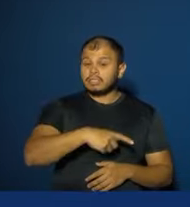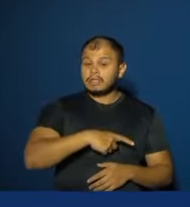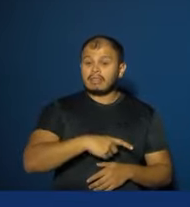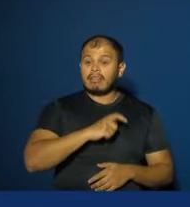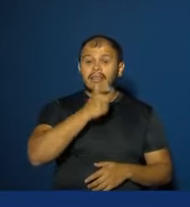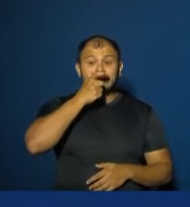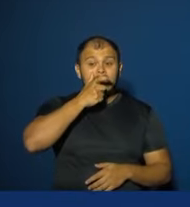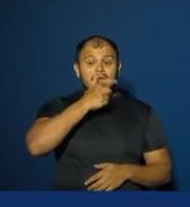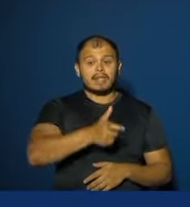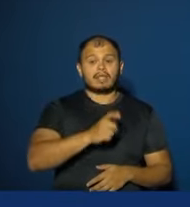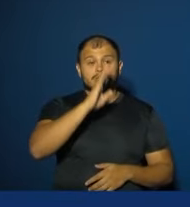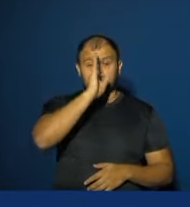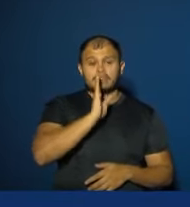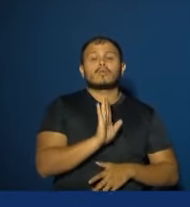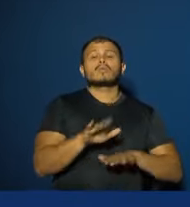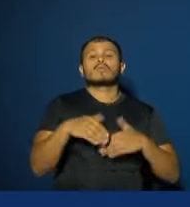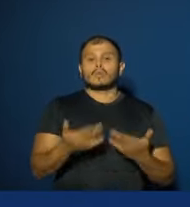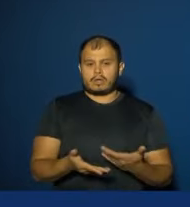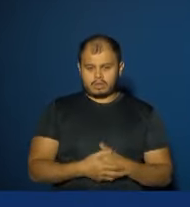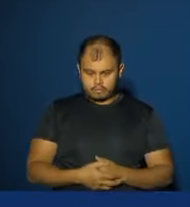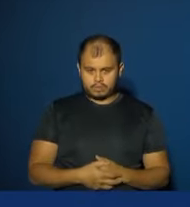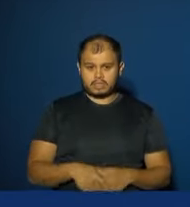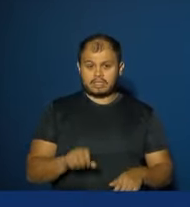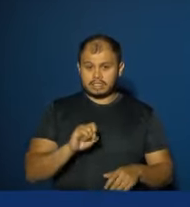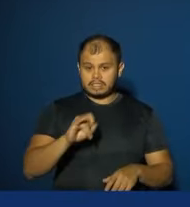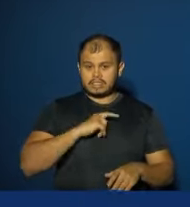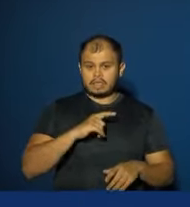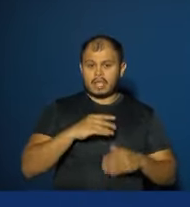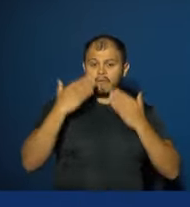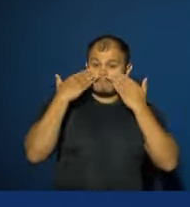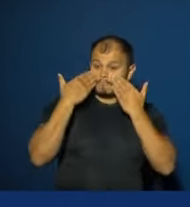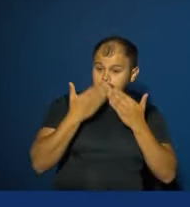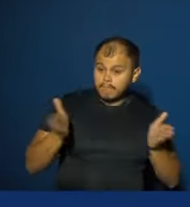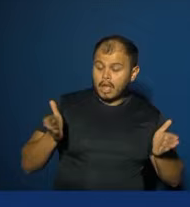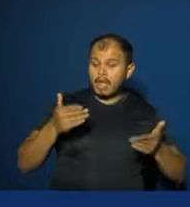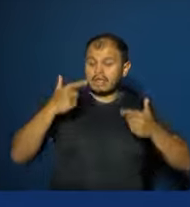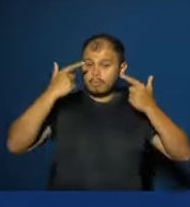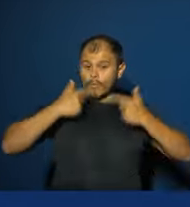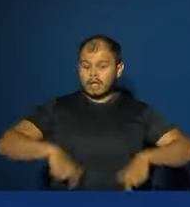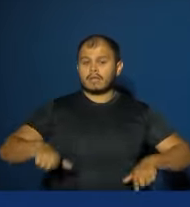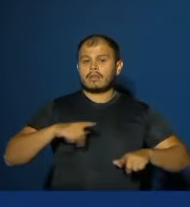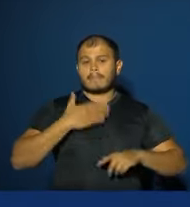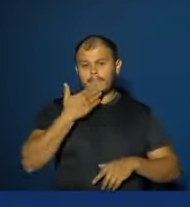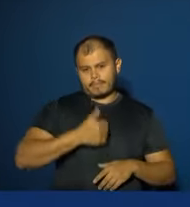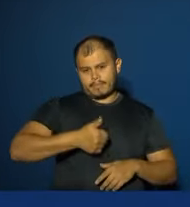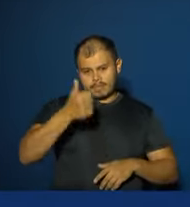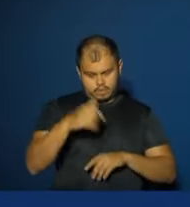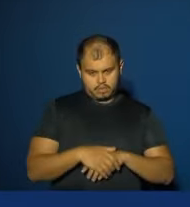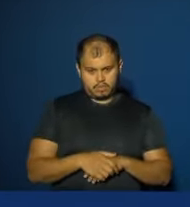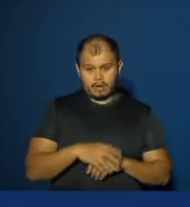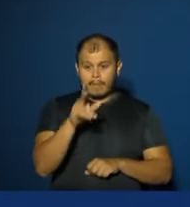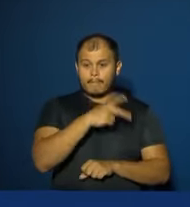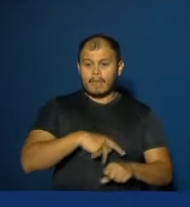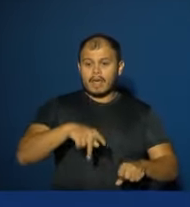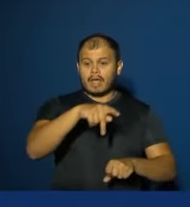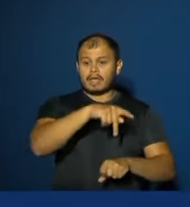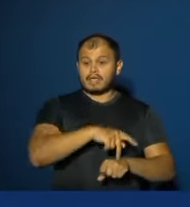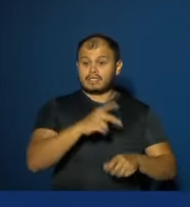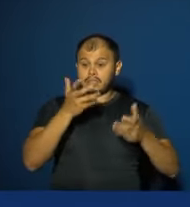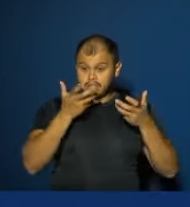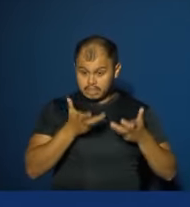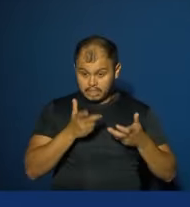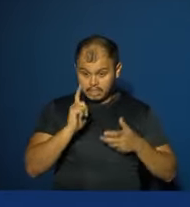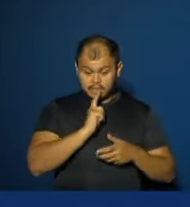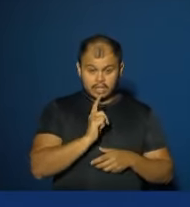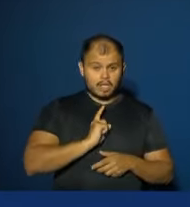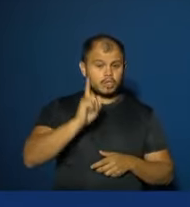interesse da nação, e quanto mais transparente, aberto for o debate, melhor. Acho que o país quer ver a